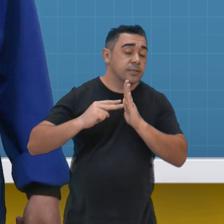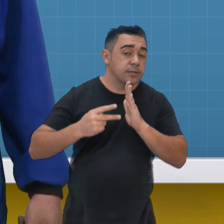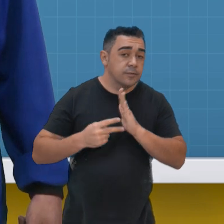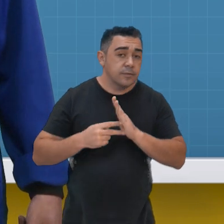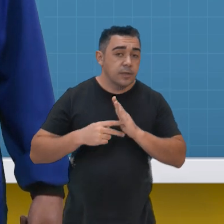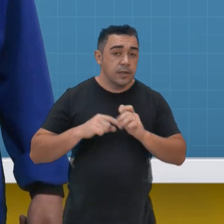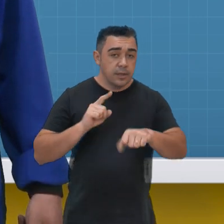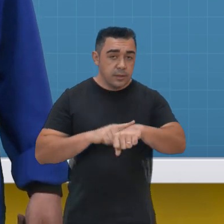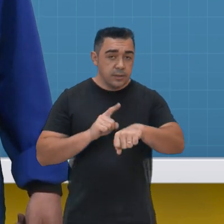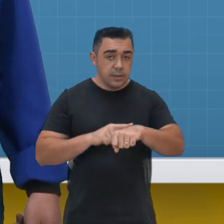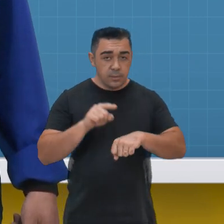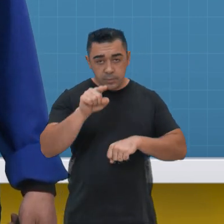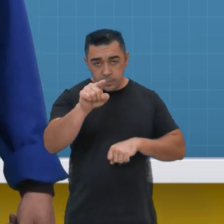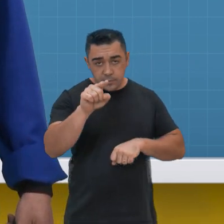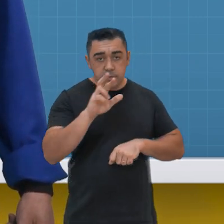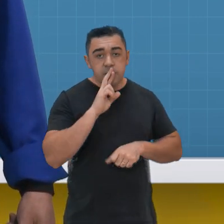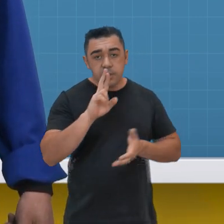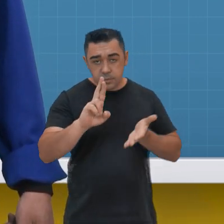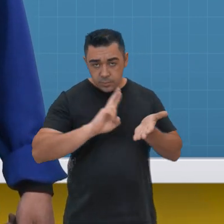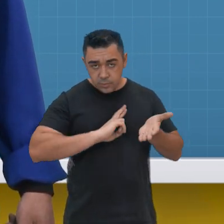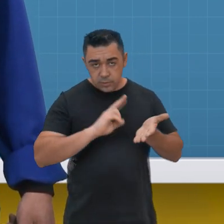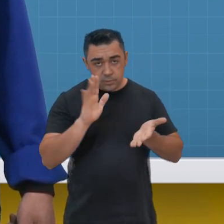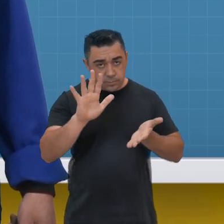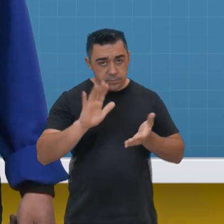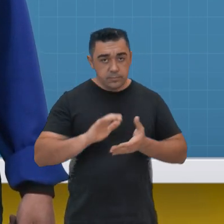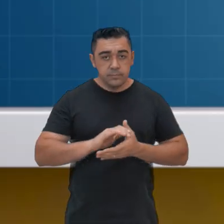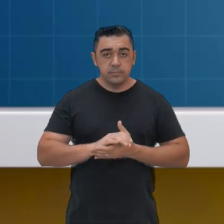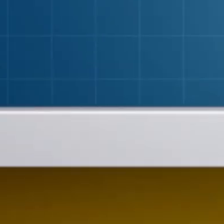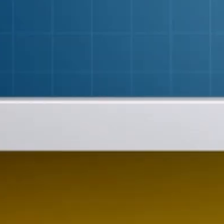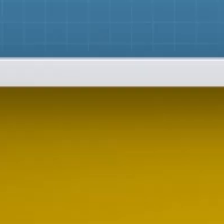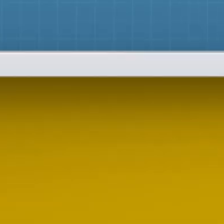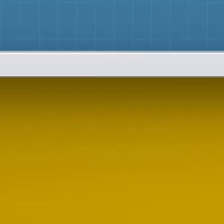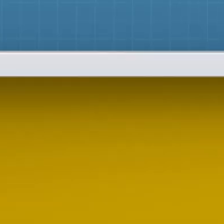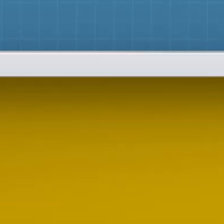fura. Minutinhos para você e eu já retorno daí.